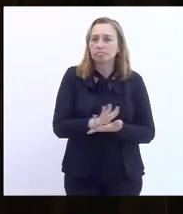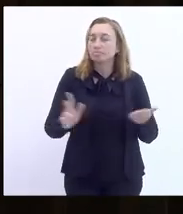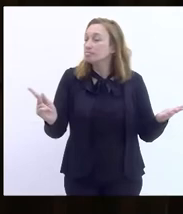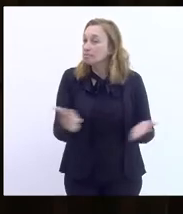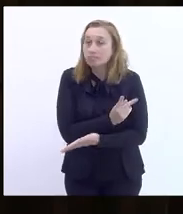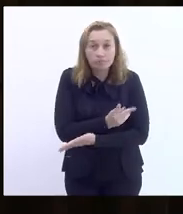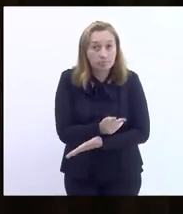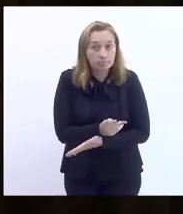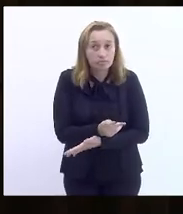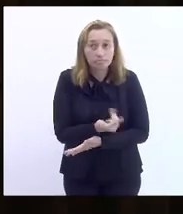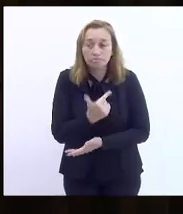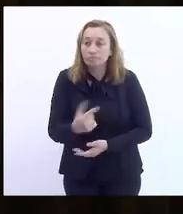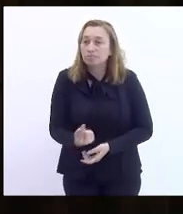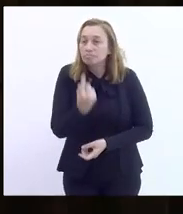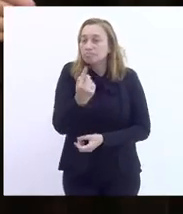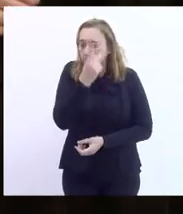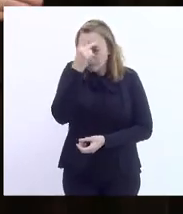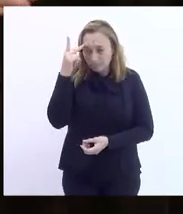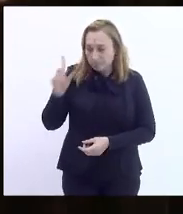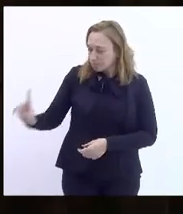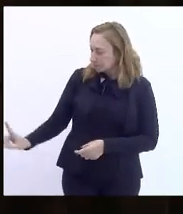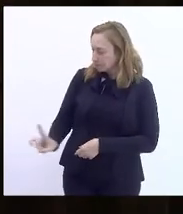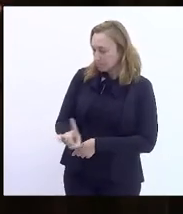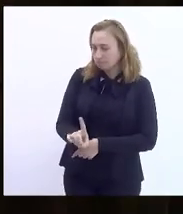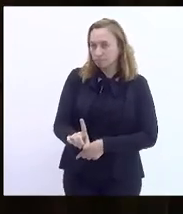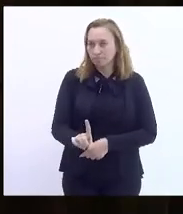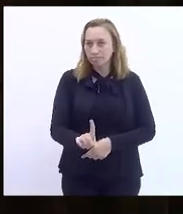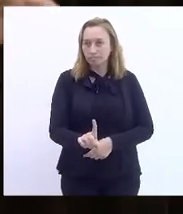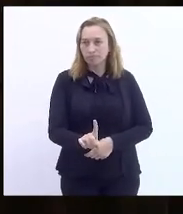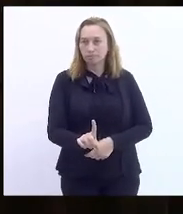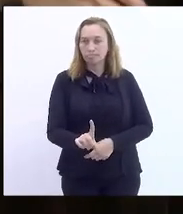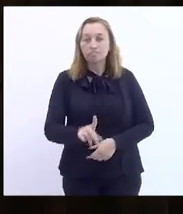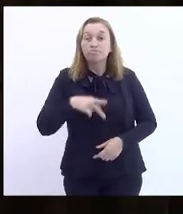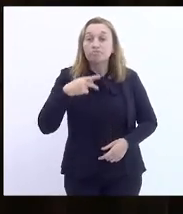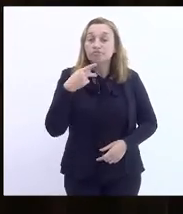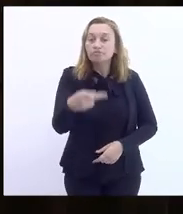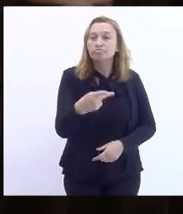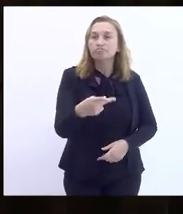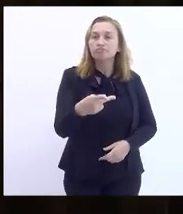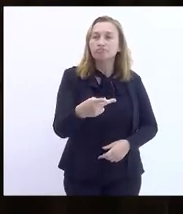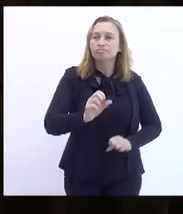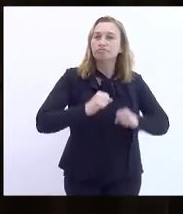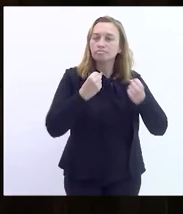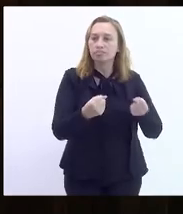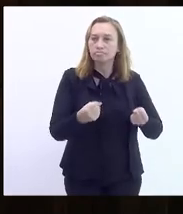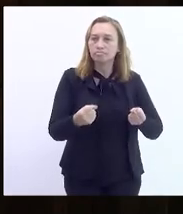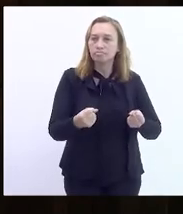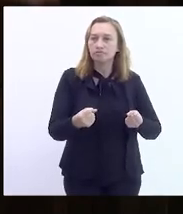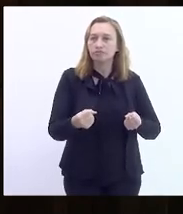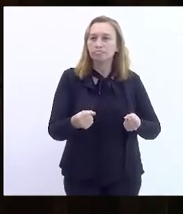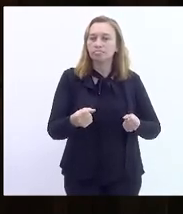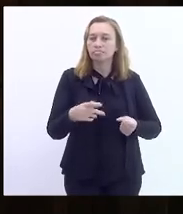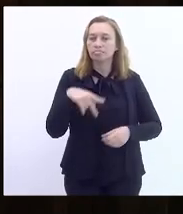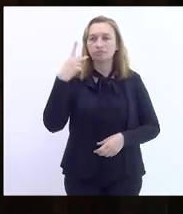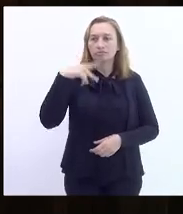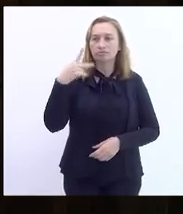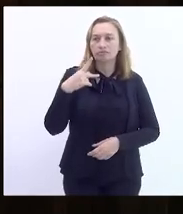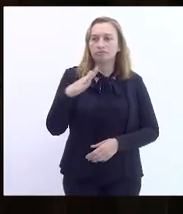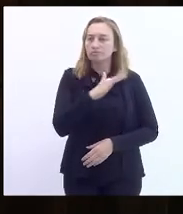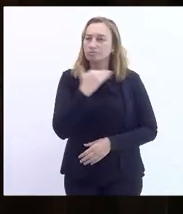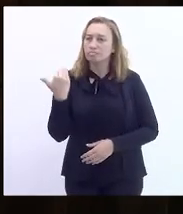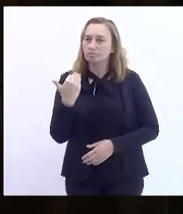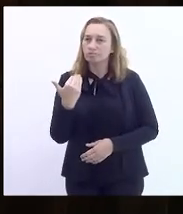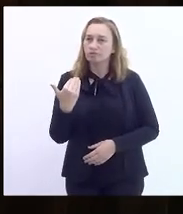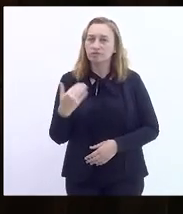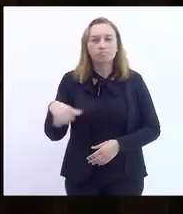aconteça e que não tenha uma pessoa que vem aqui e da sua cara a tapa então para defender essa política genocida que Governo do Estado está